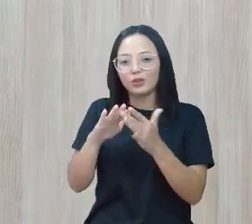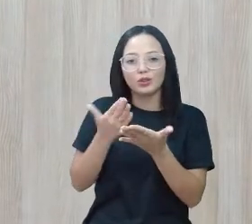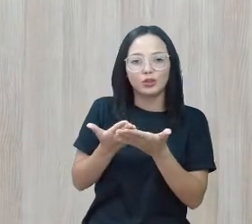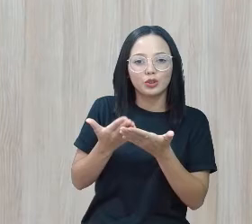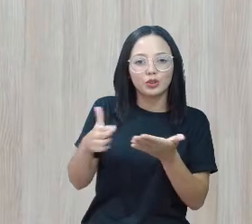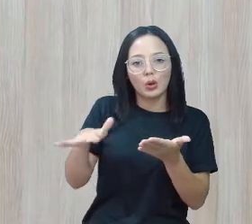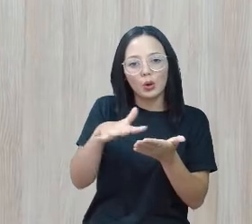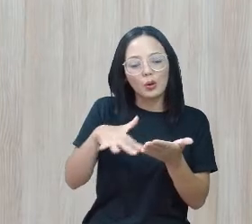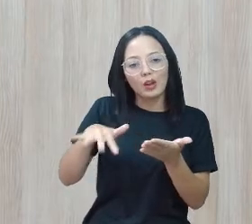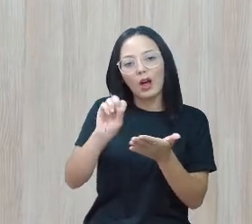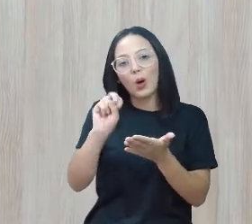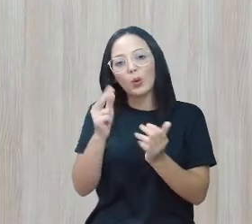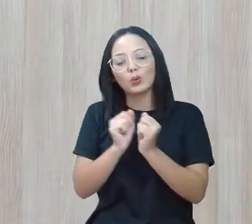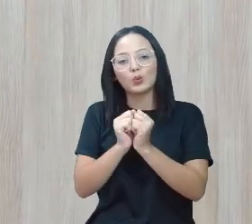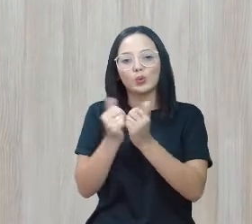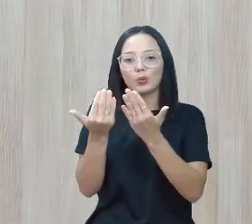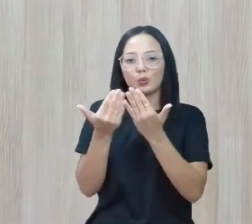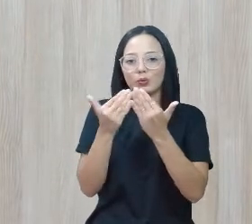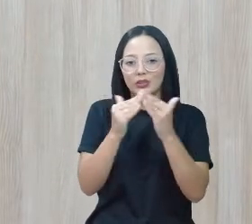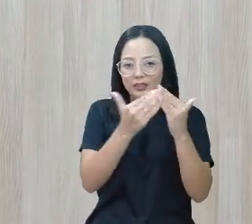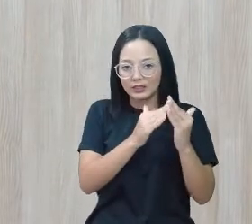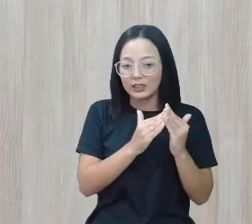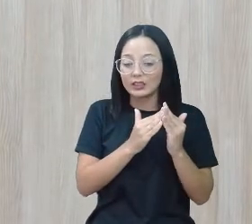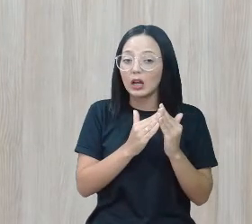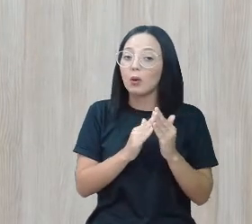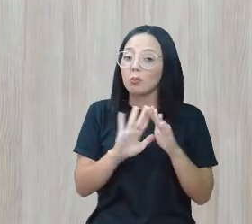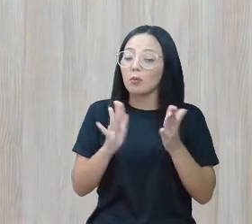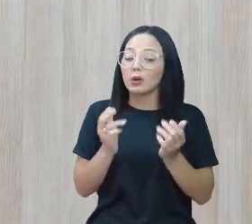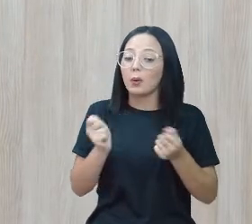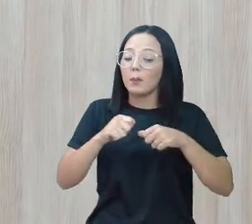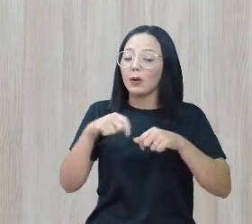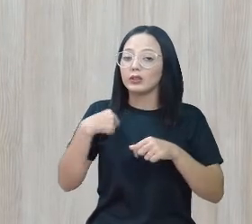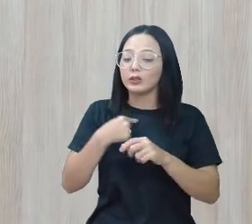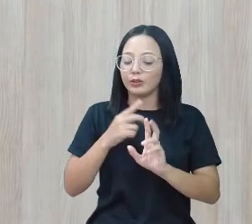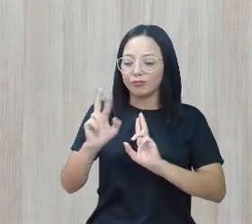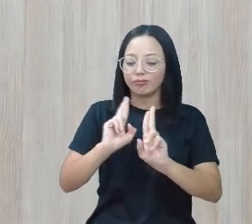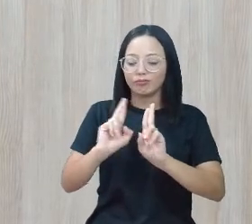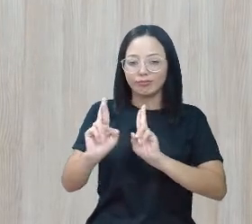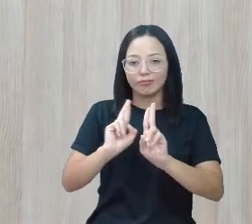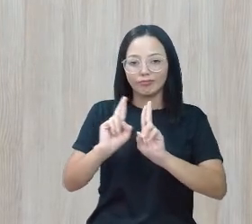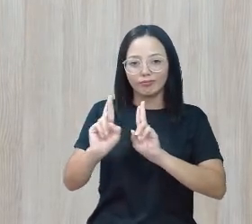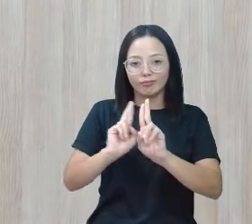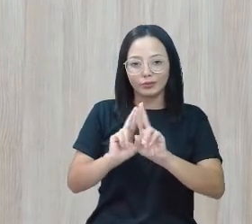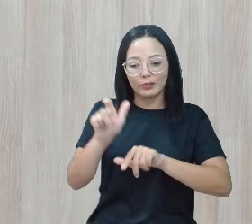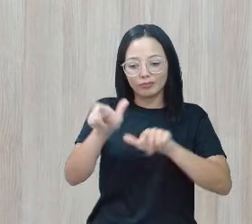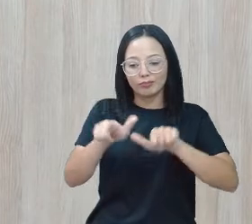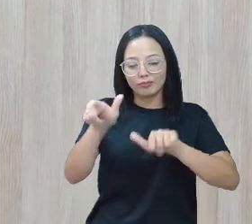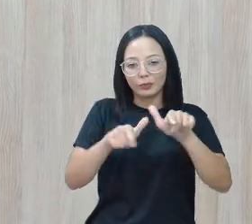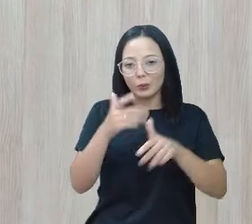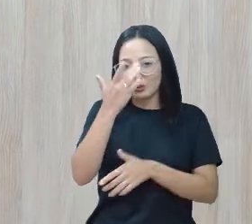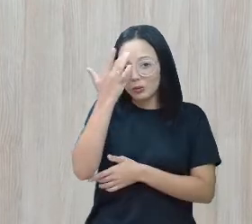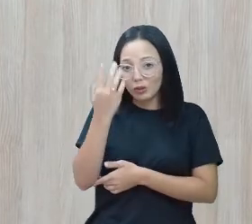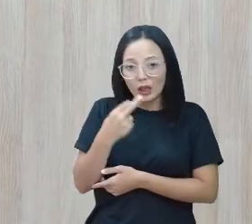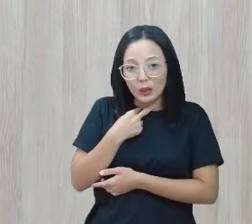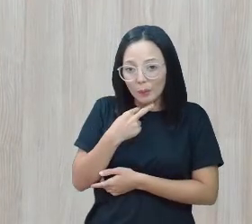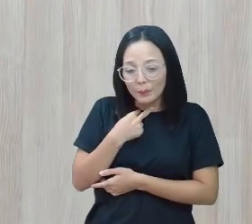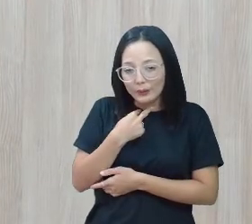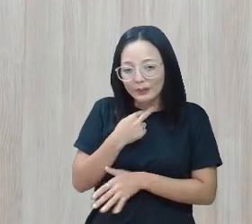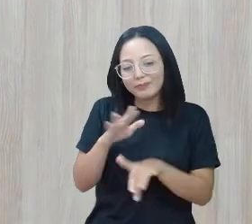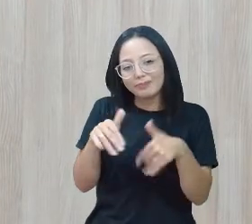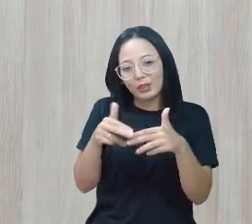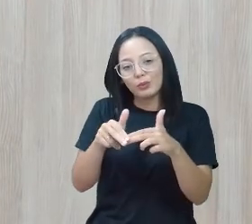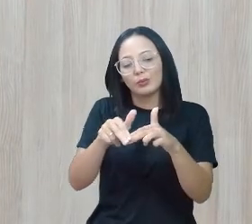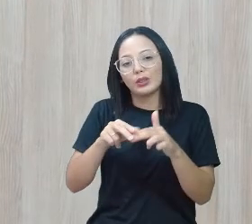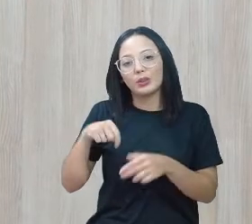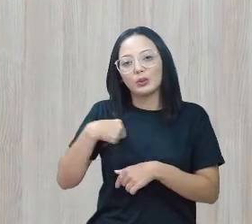escolar, não é? Ou com a nossa vizinhança. Quando dá, não é? Nós nos relacionamos com as pessoas. Quando não dá, aí